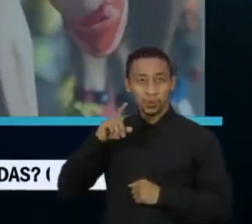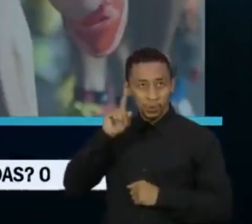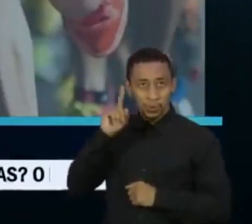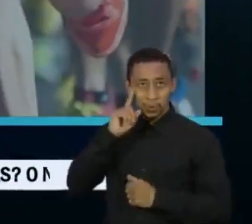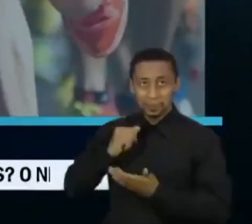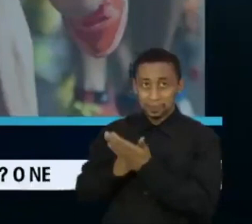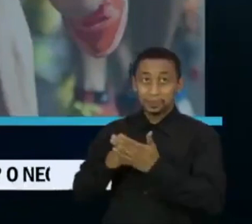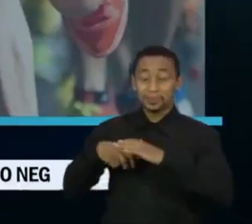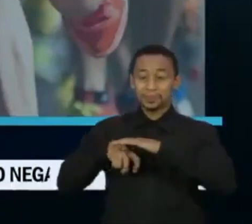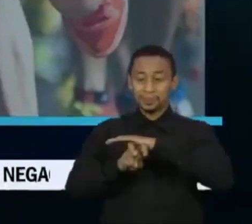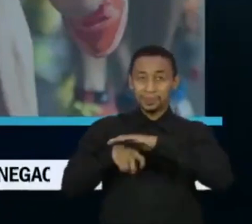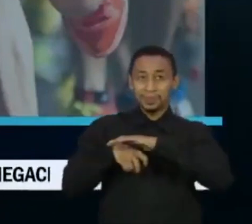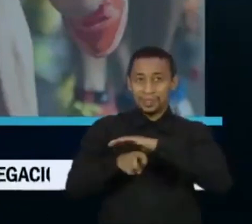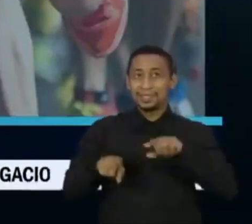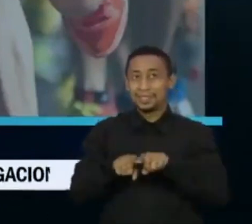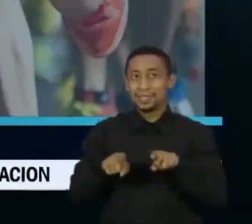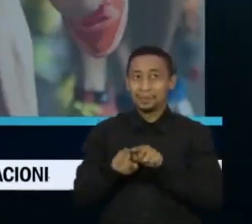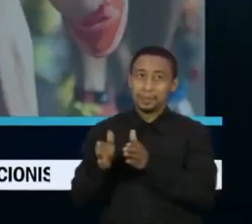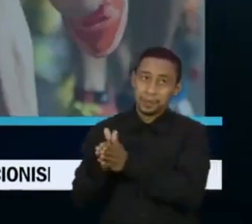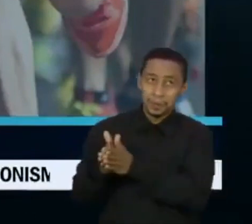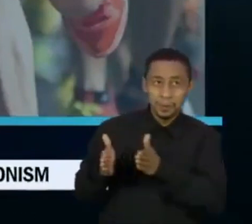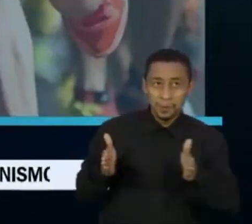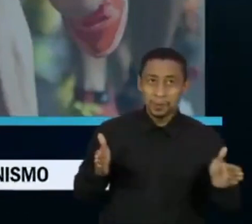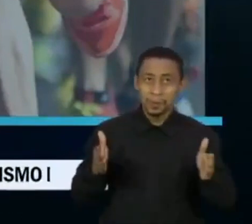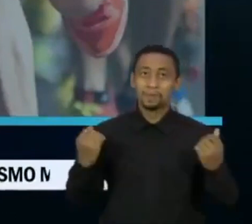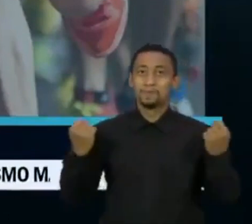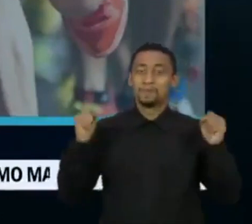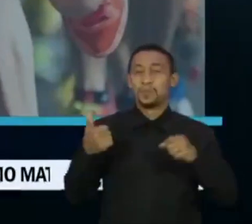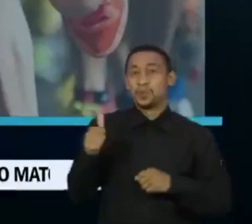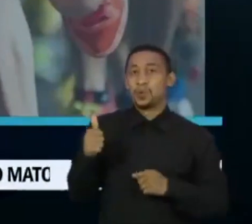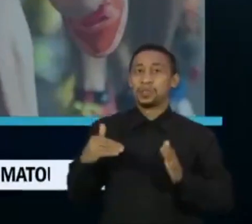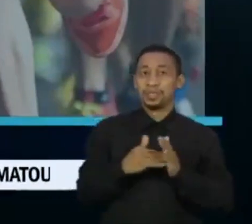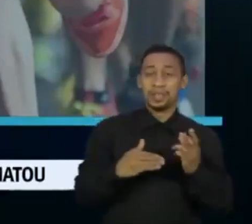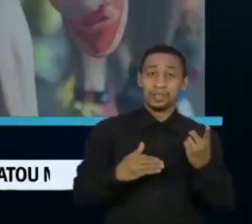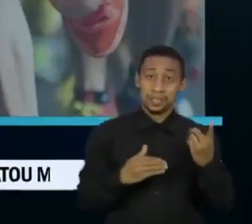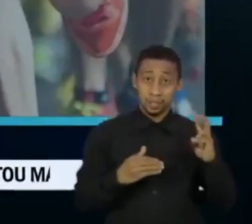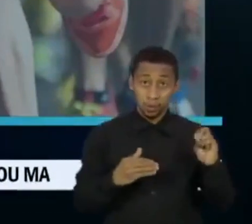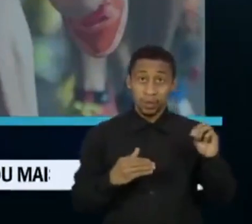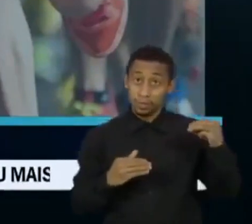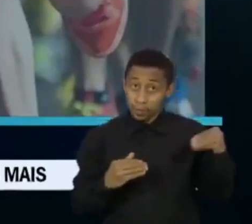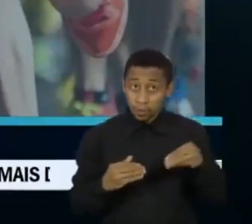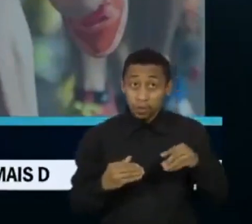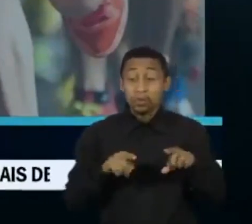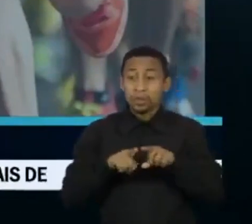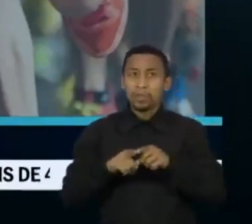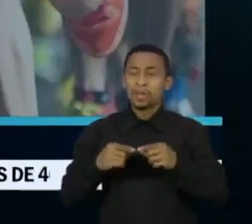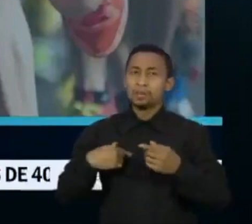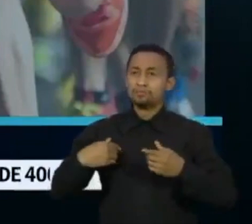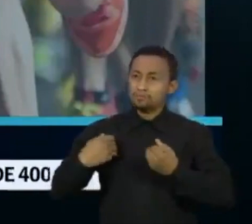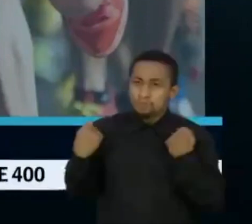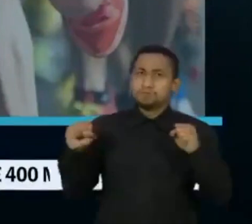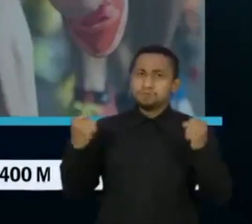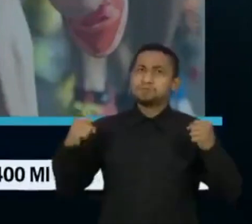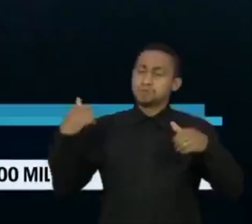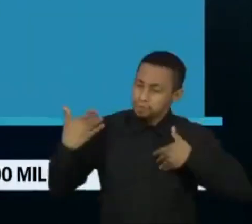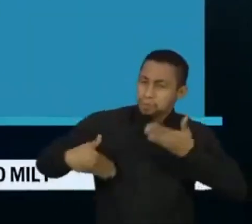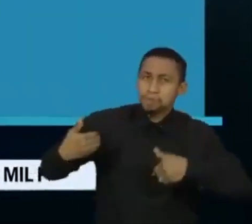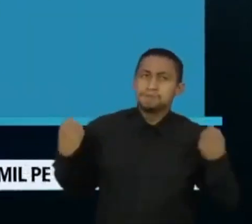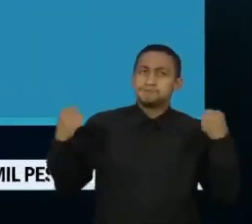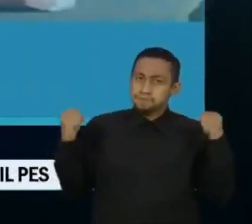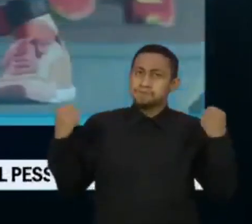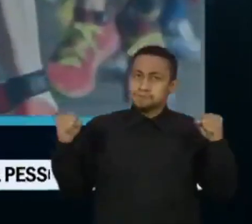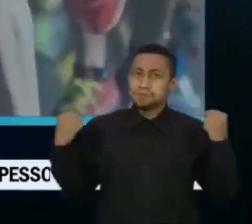atividade os que se exercitavam de 11 a 150 minutos e os ativos que se exercitavam por mais de 150 minutos